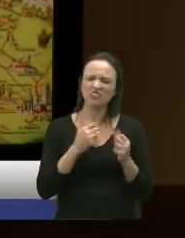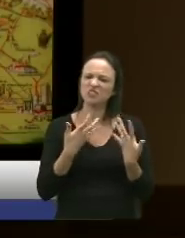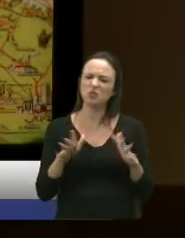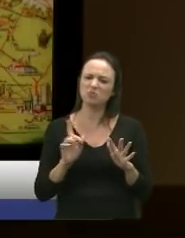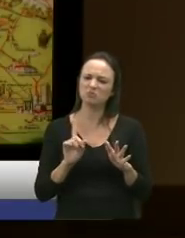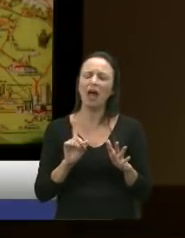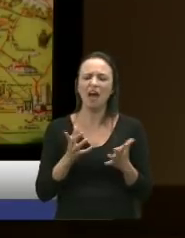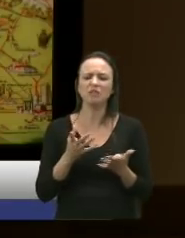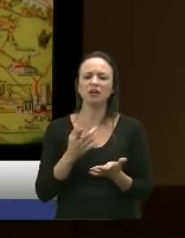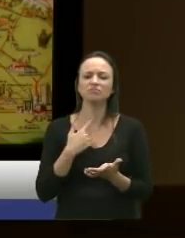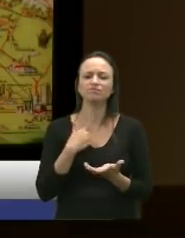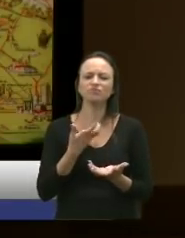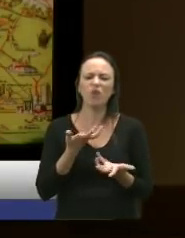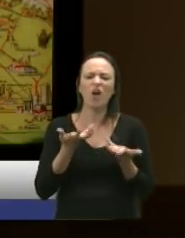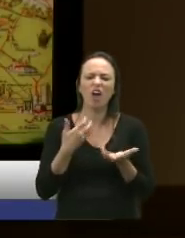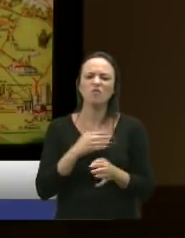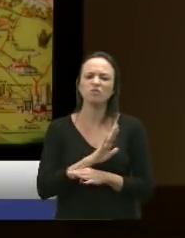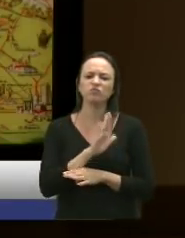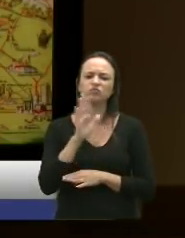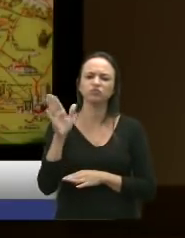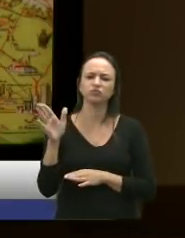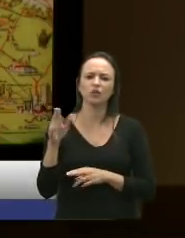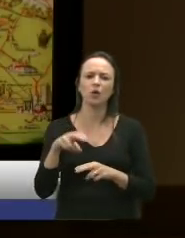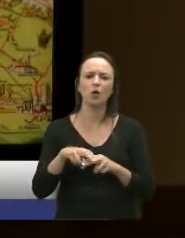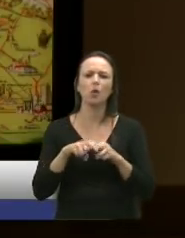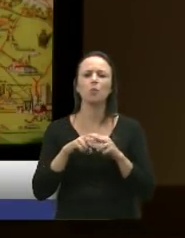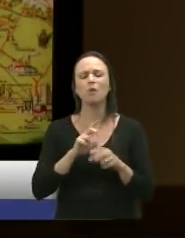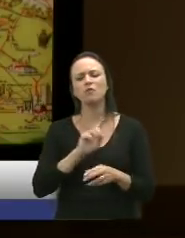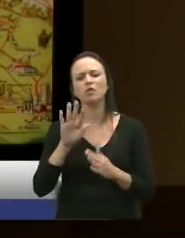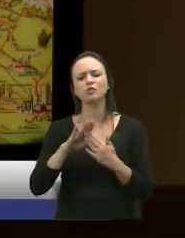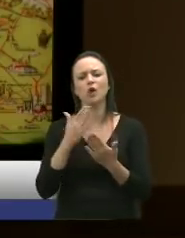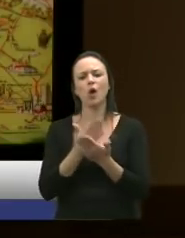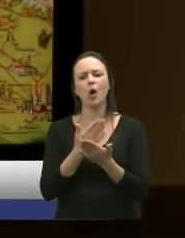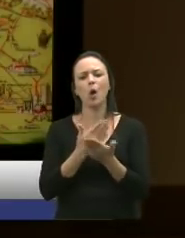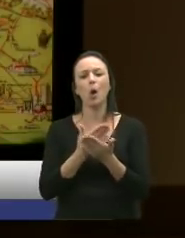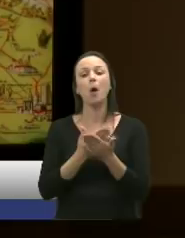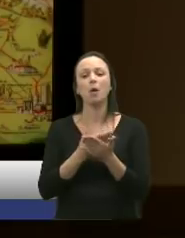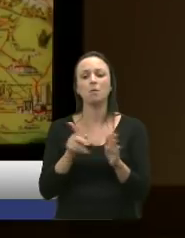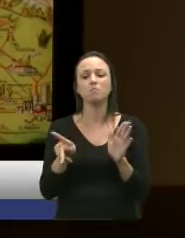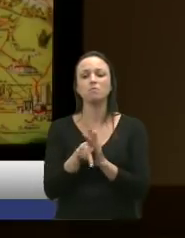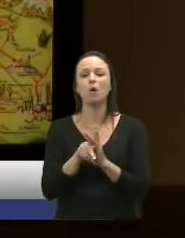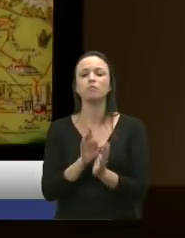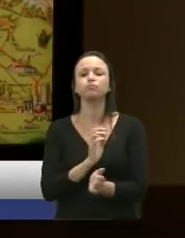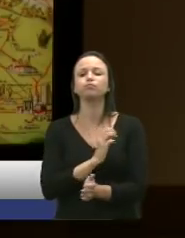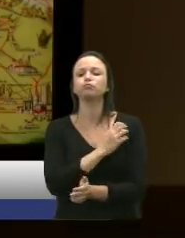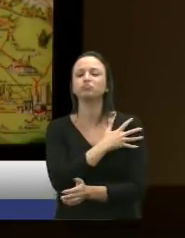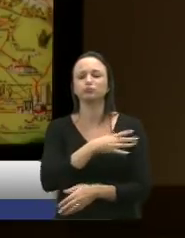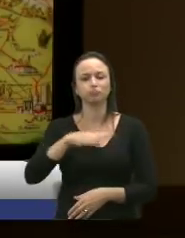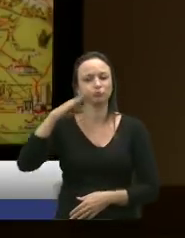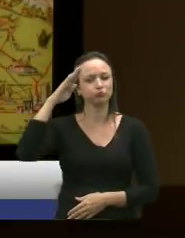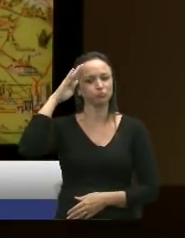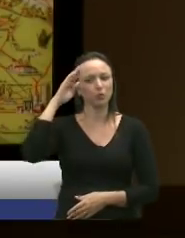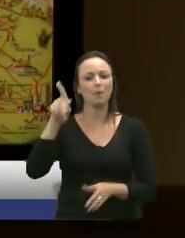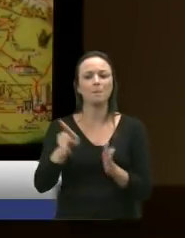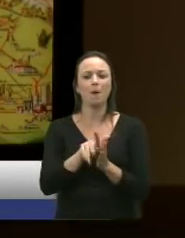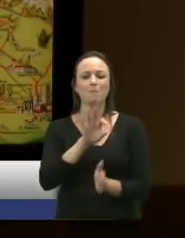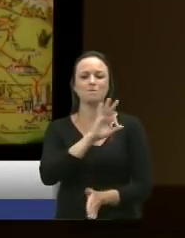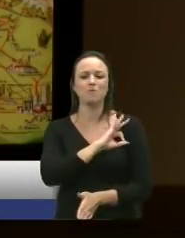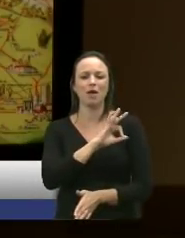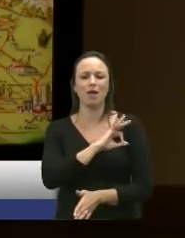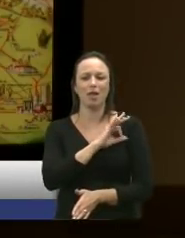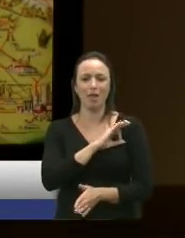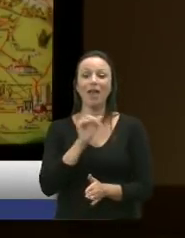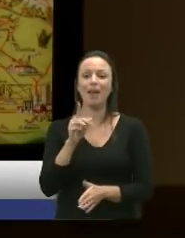questão. Por isso que ele entrou para a escola de oficiais da Força Pública, que hoje é a Academia de Polícia Militar do Barro